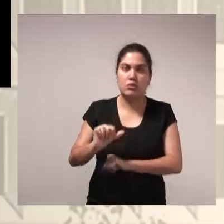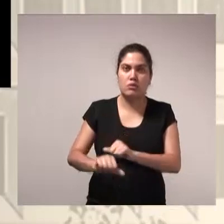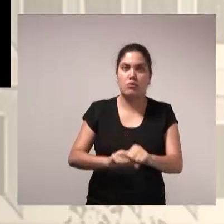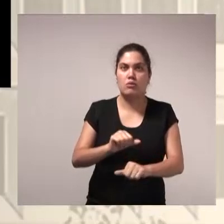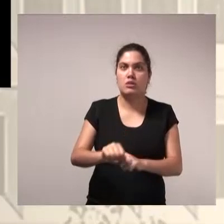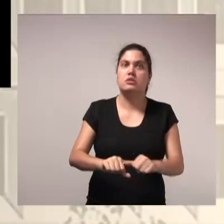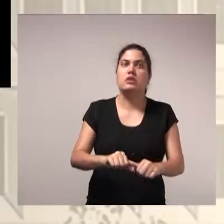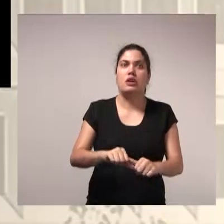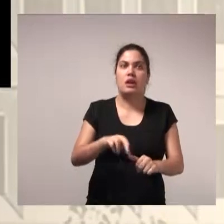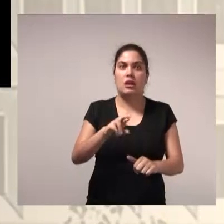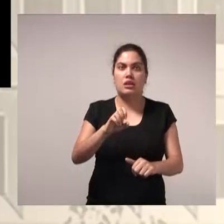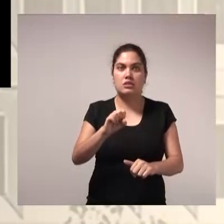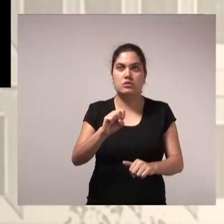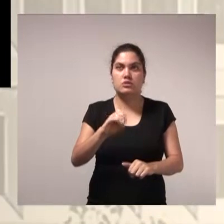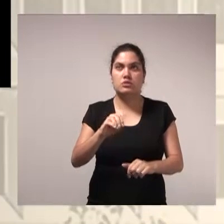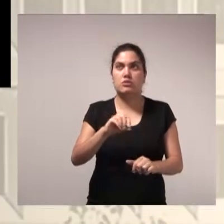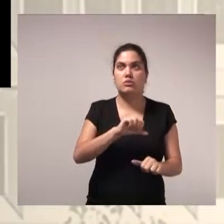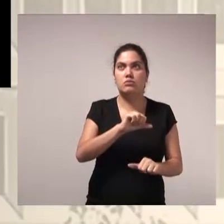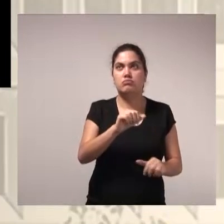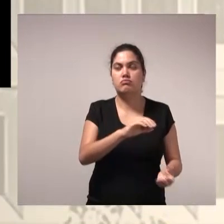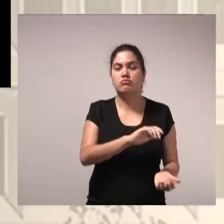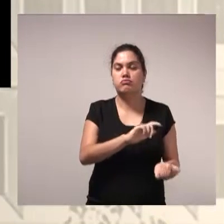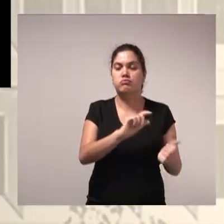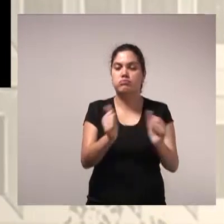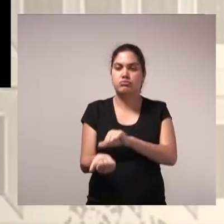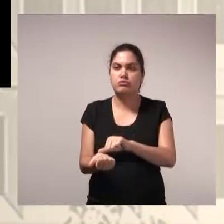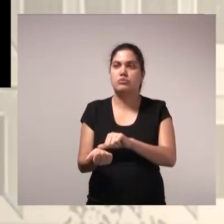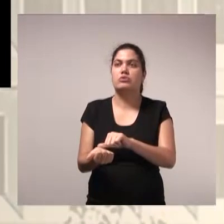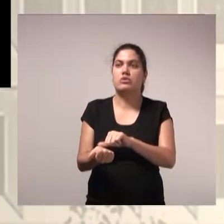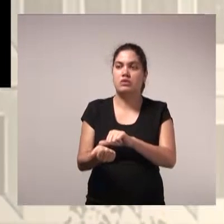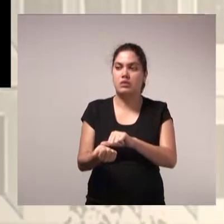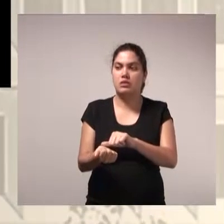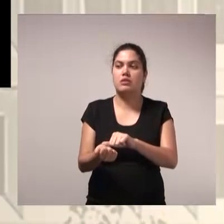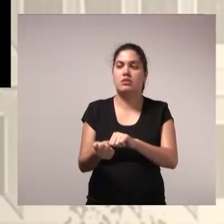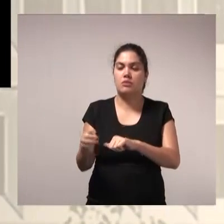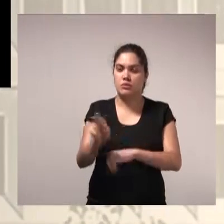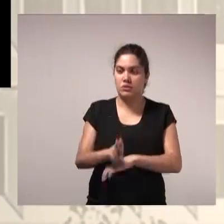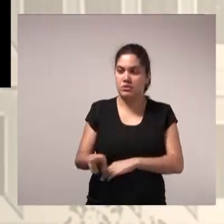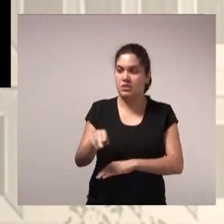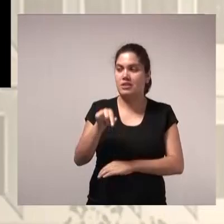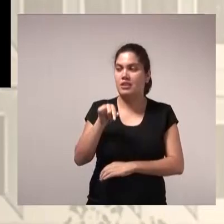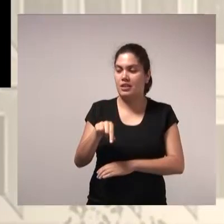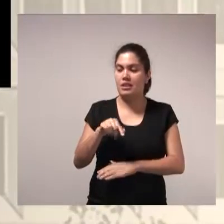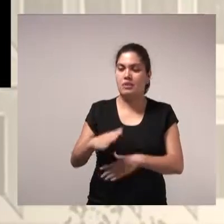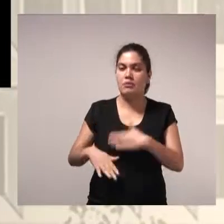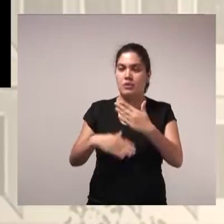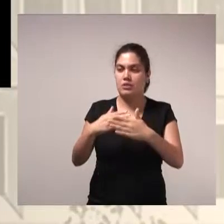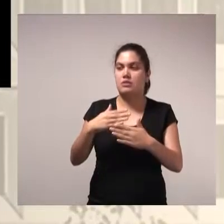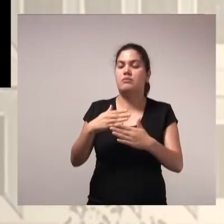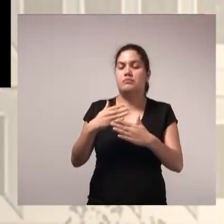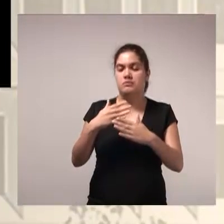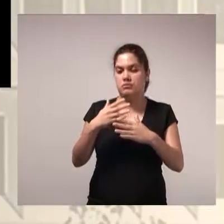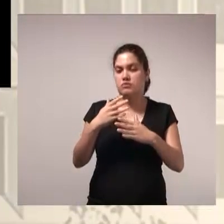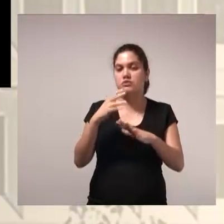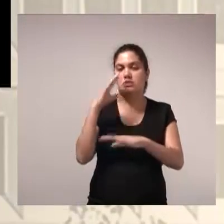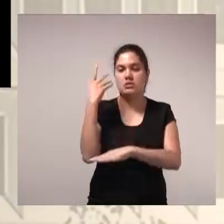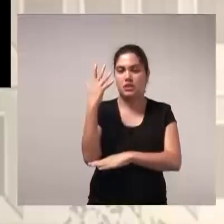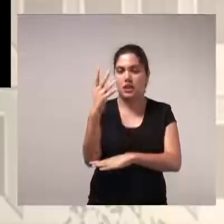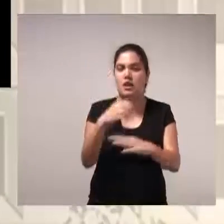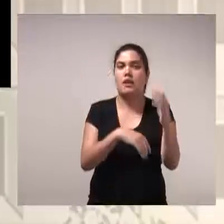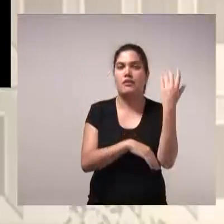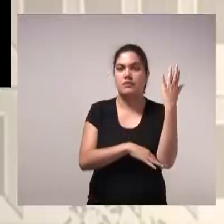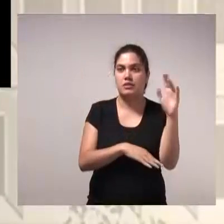do resíduo orgânico em composto, que é usado ali na produção de árvores e das mudas.